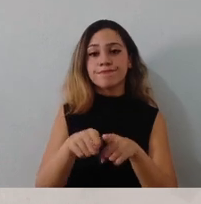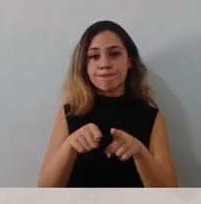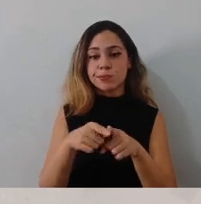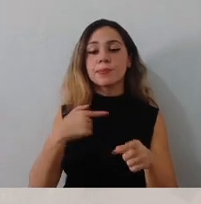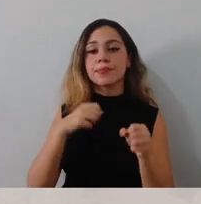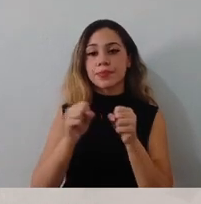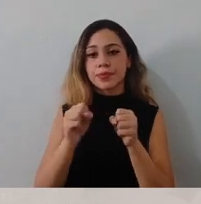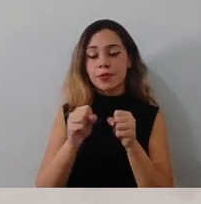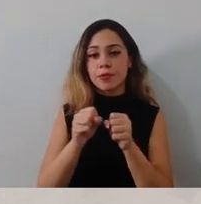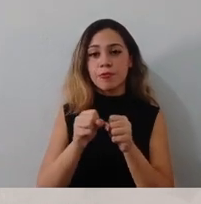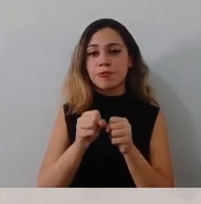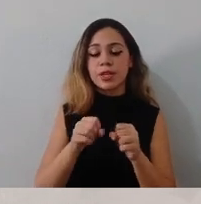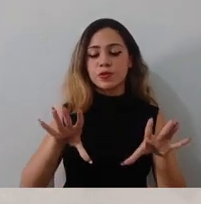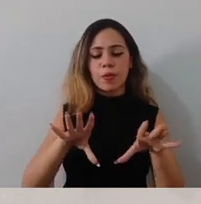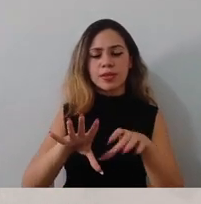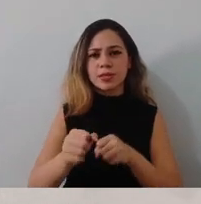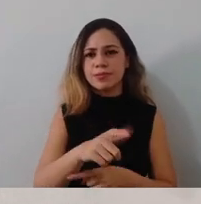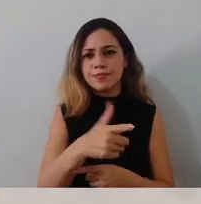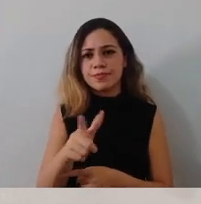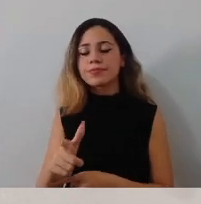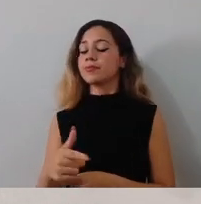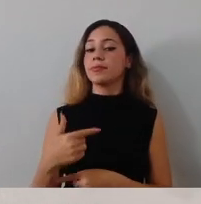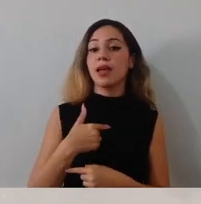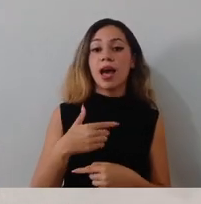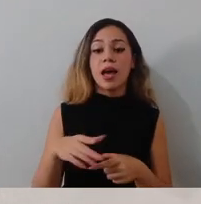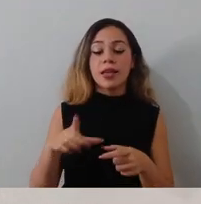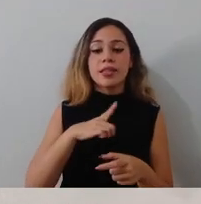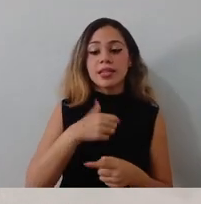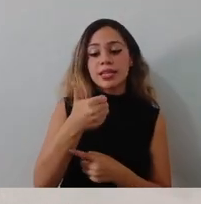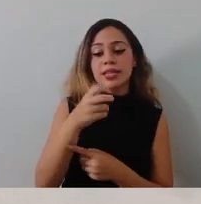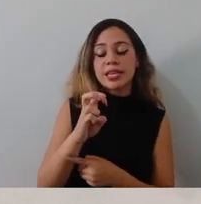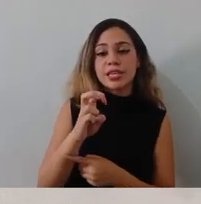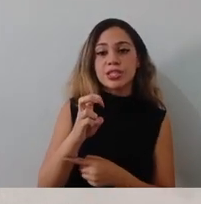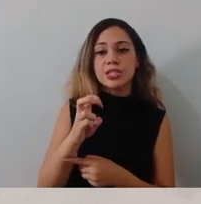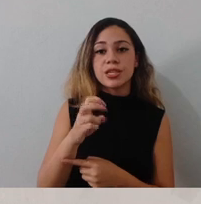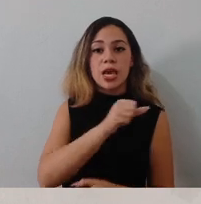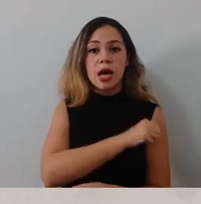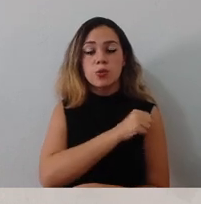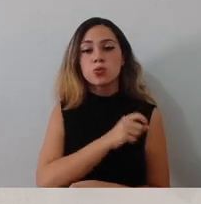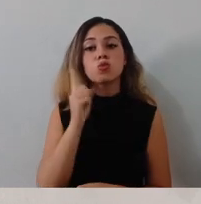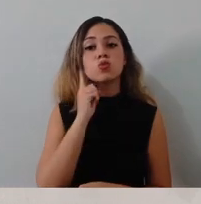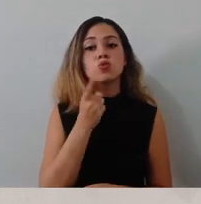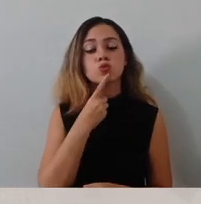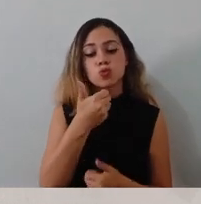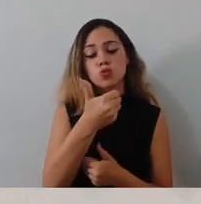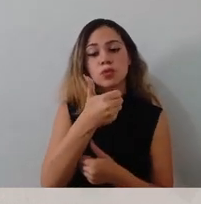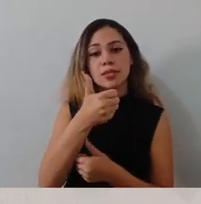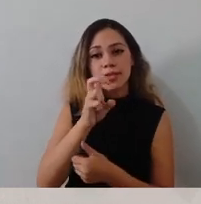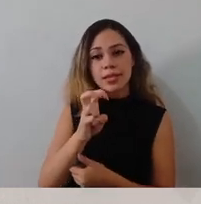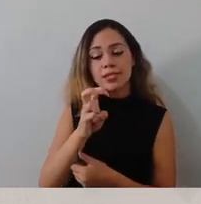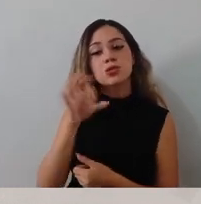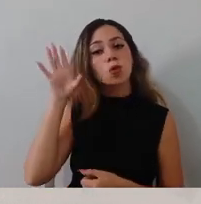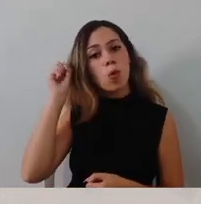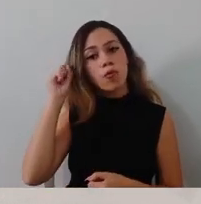bilíngue, quanto na UFRJ, Letras Libras, e as turmas eram mistas, 15 alunos surdos, 15 alunos ouvintes,